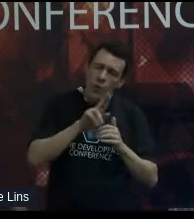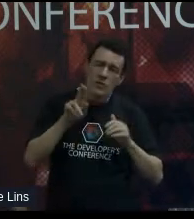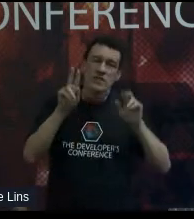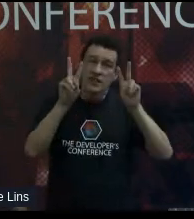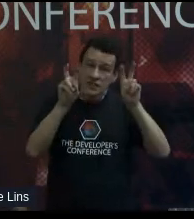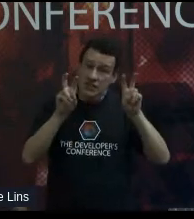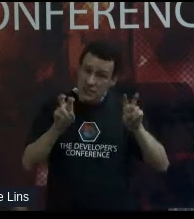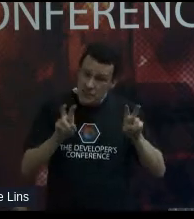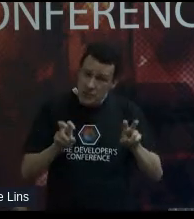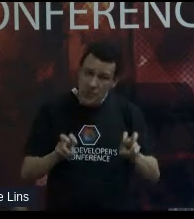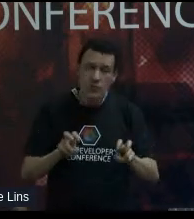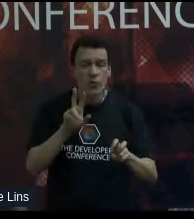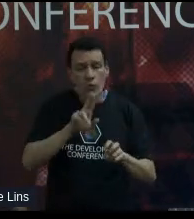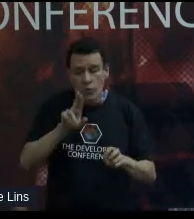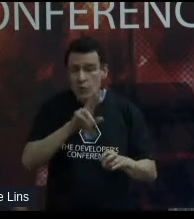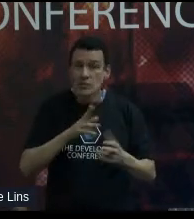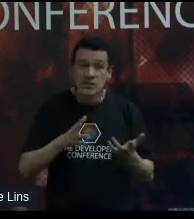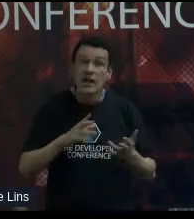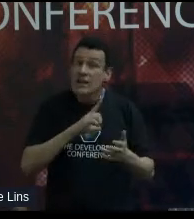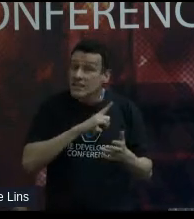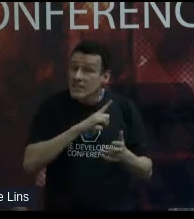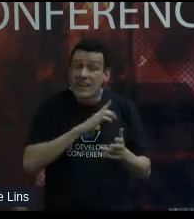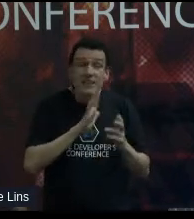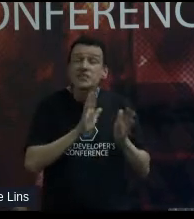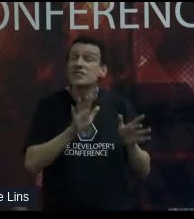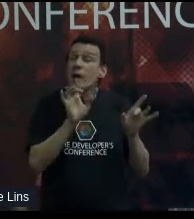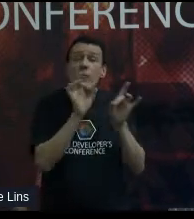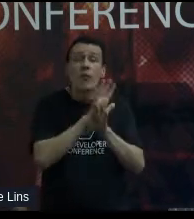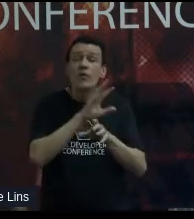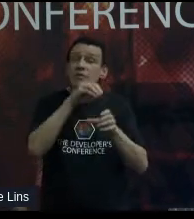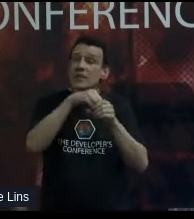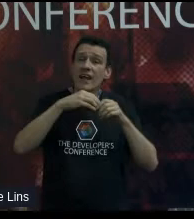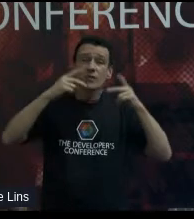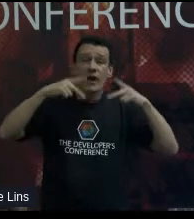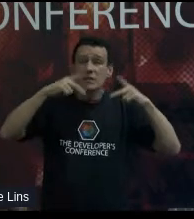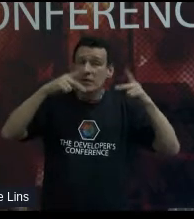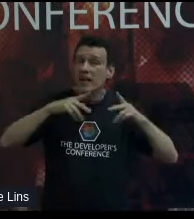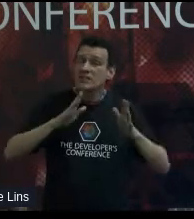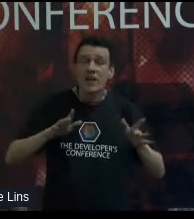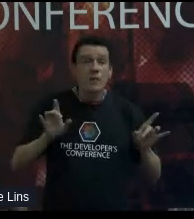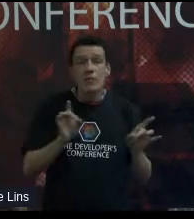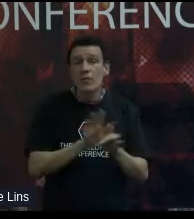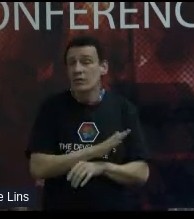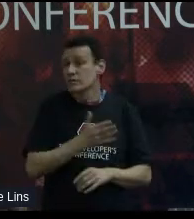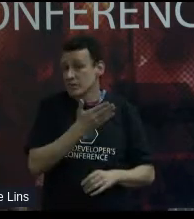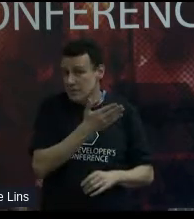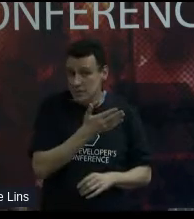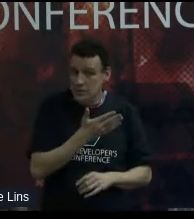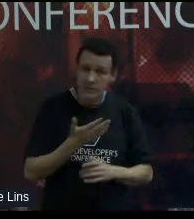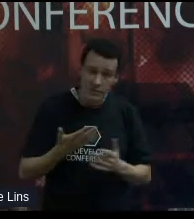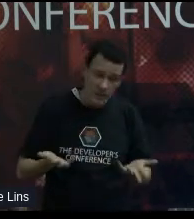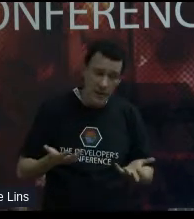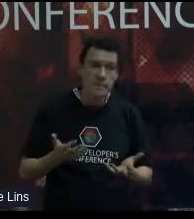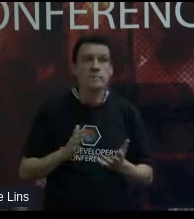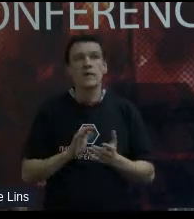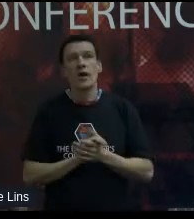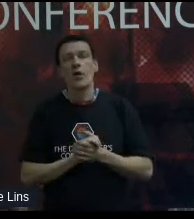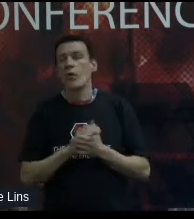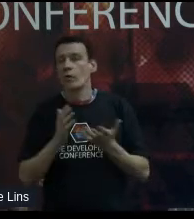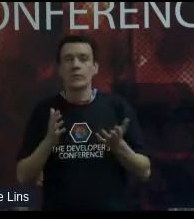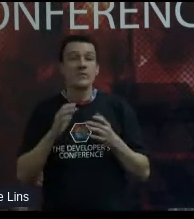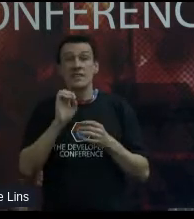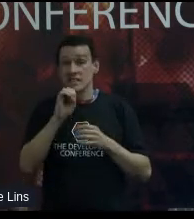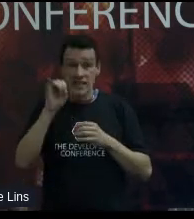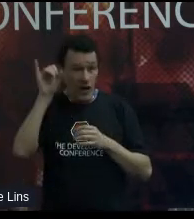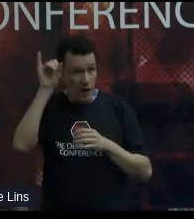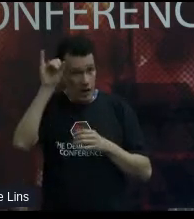atributos disponíveis nativamente do HTML, ou, se no caso, né, SDK do Android ou do